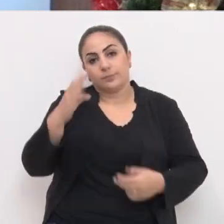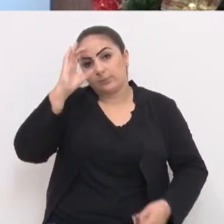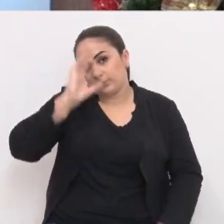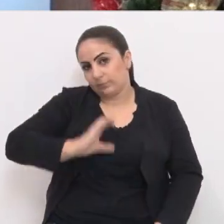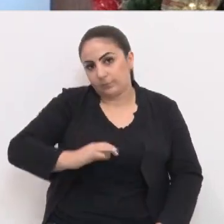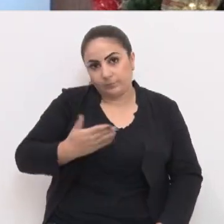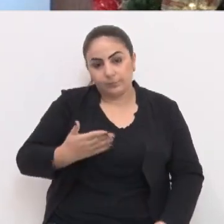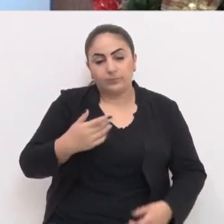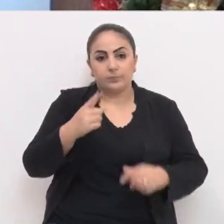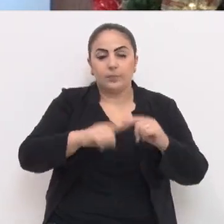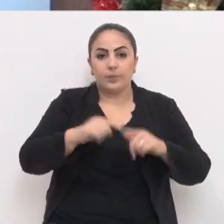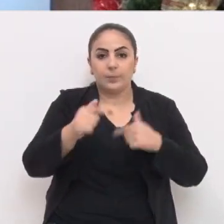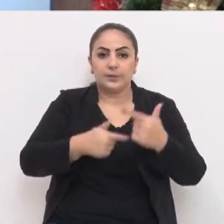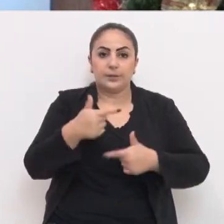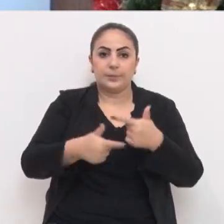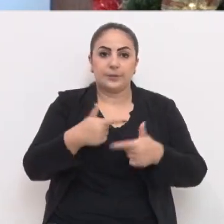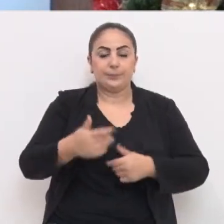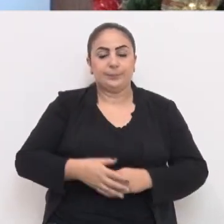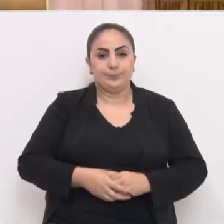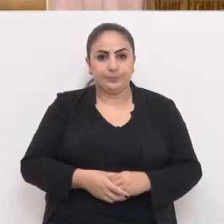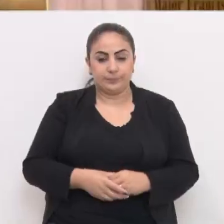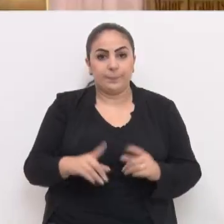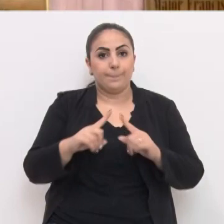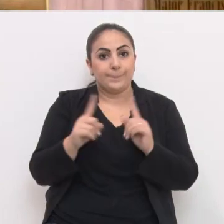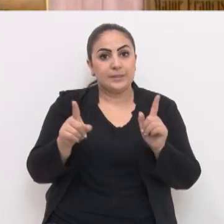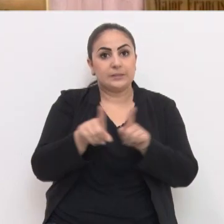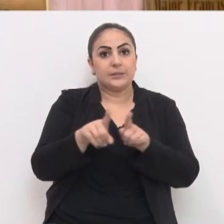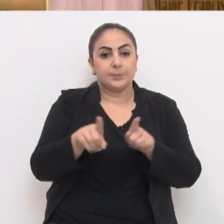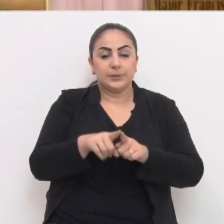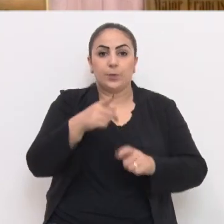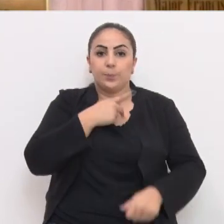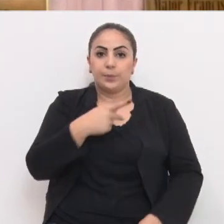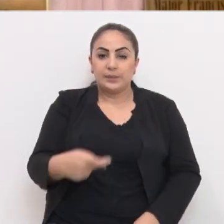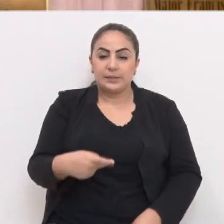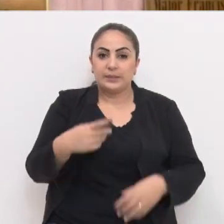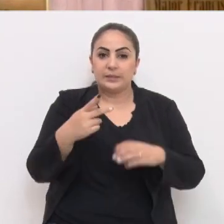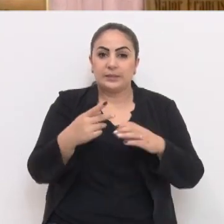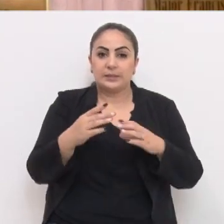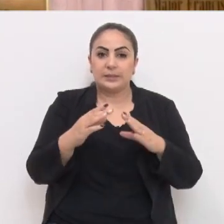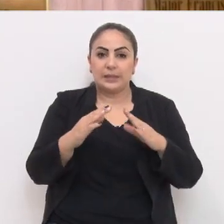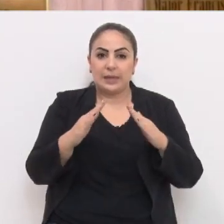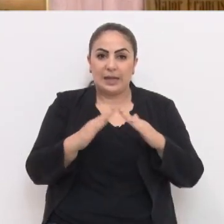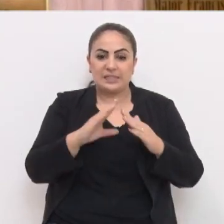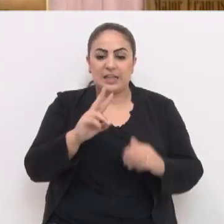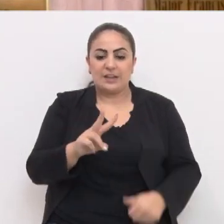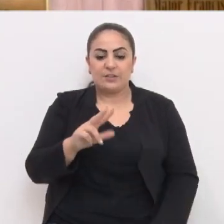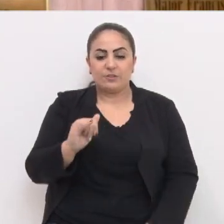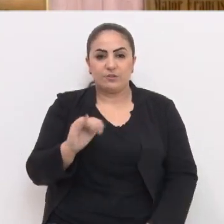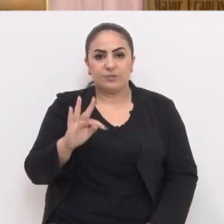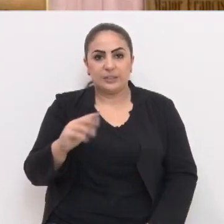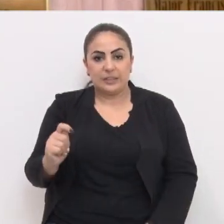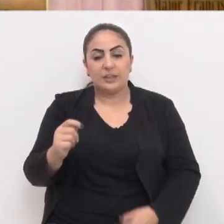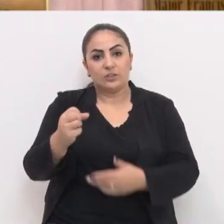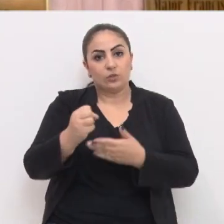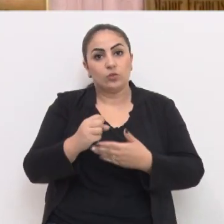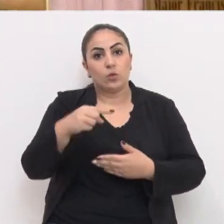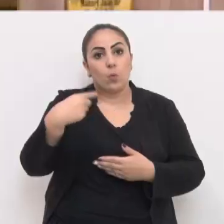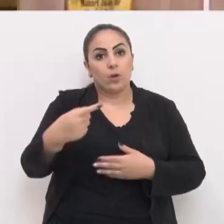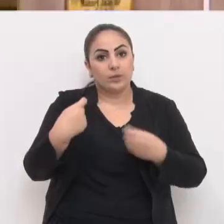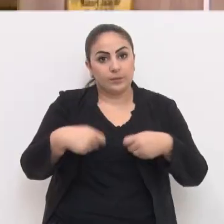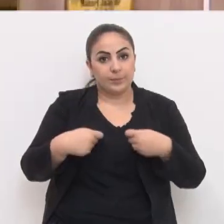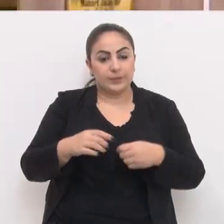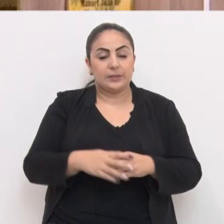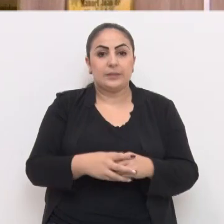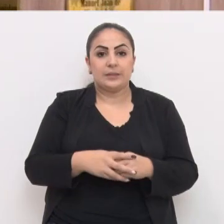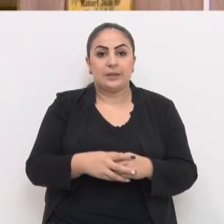jovem, esse cidadão ao mercado de trabalho. Mas, além disso, o presidente da Casa Vita trouxe outra demanda.